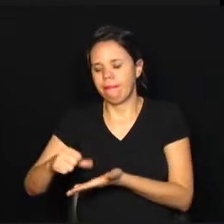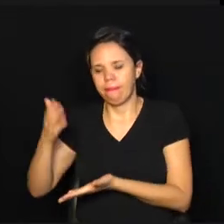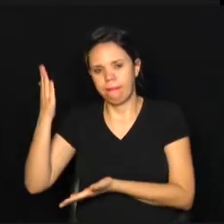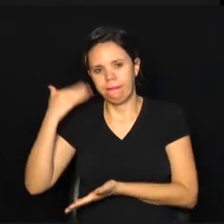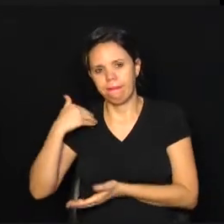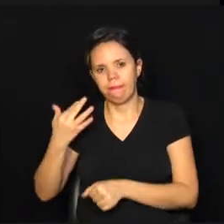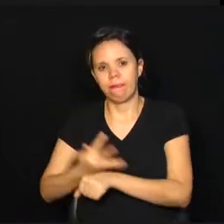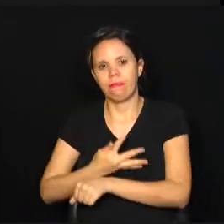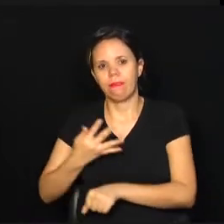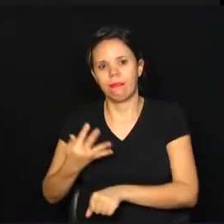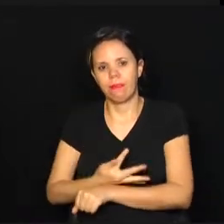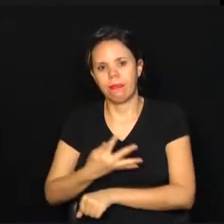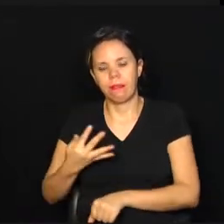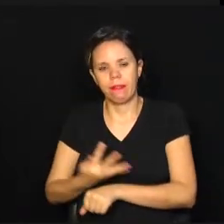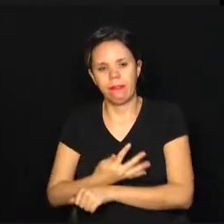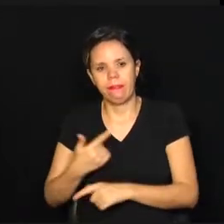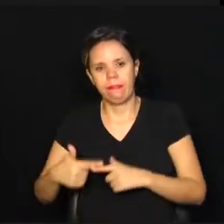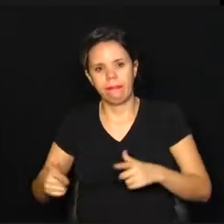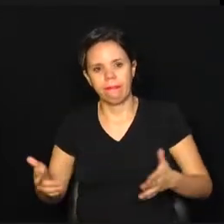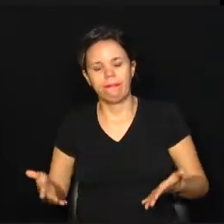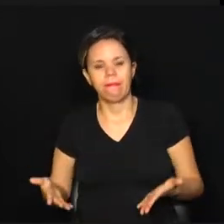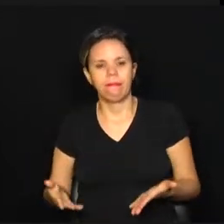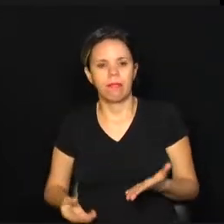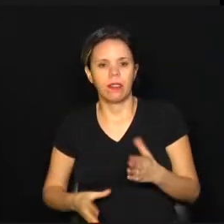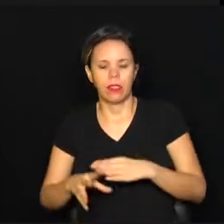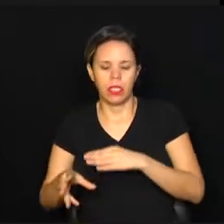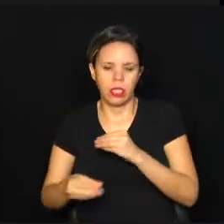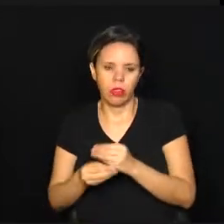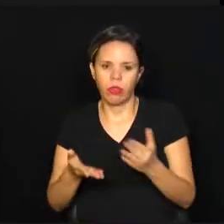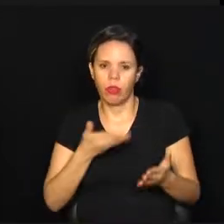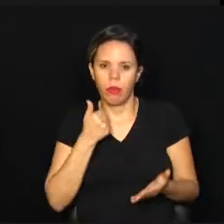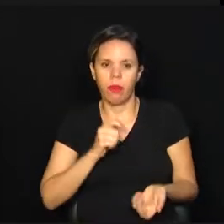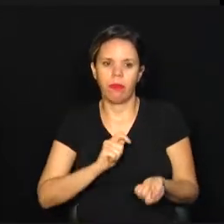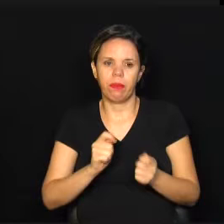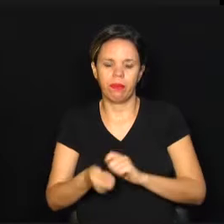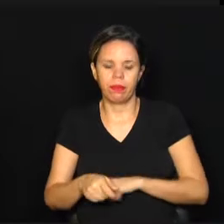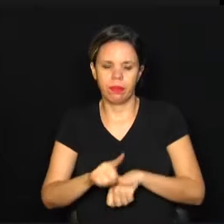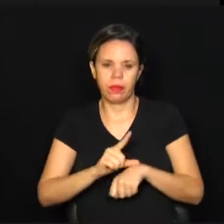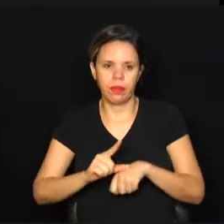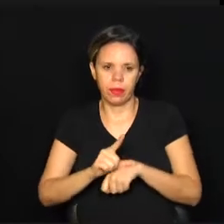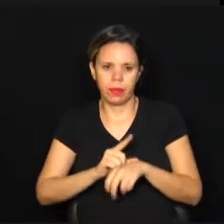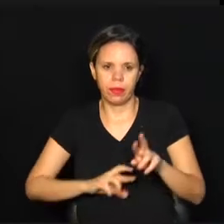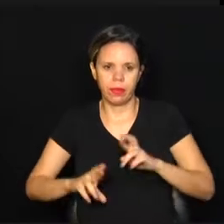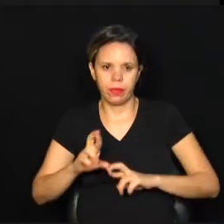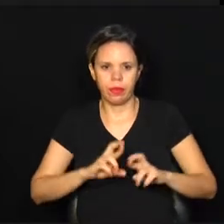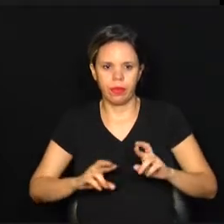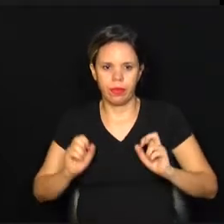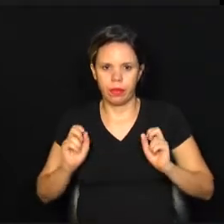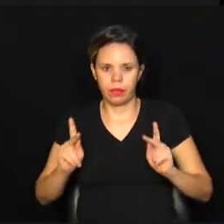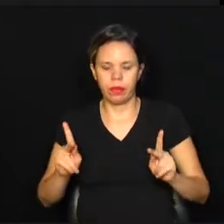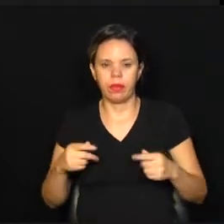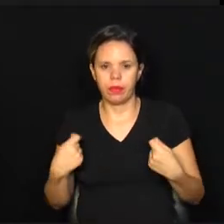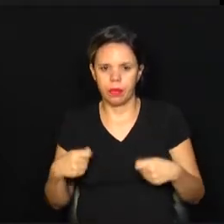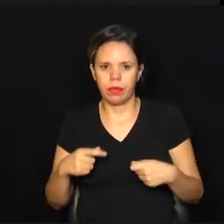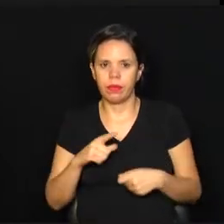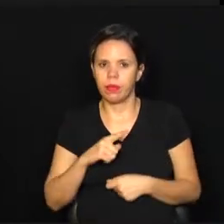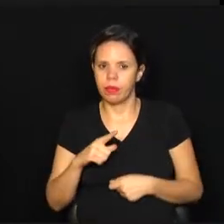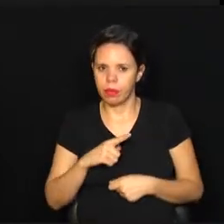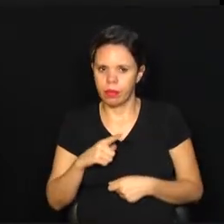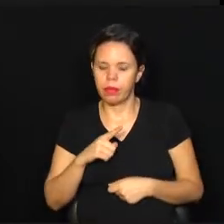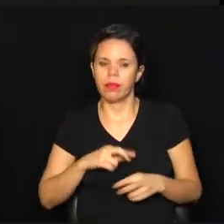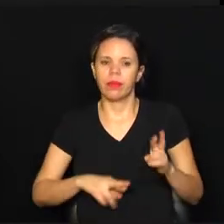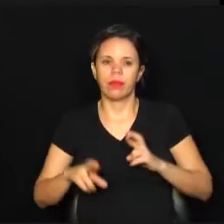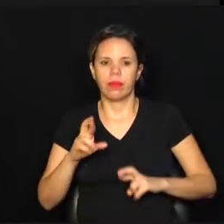maiores demandas que precisam ser incorporadas numa revisão de uma legislação, tá ok? Há necessidade da gente